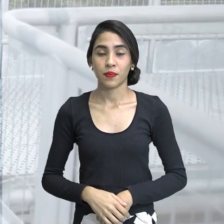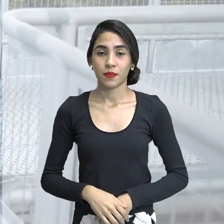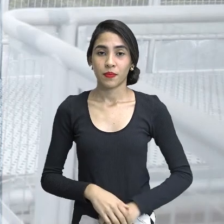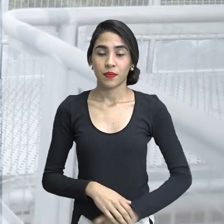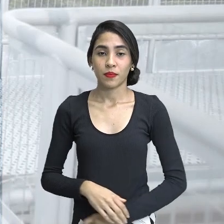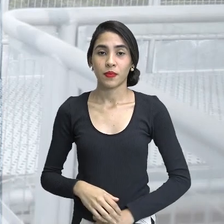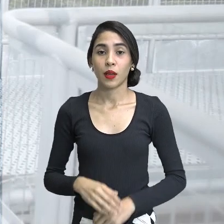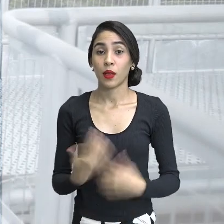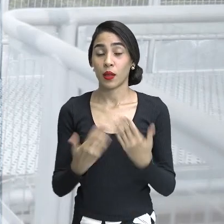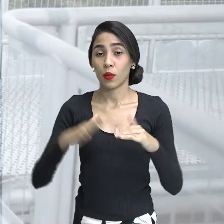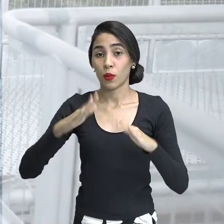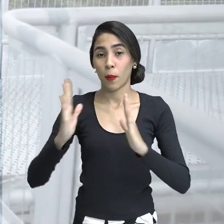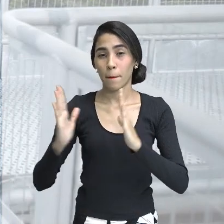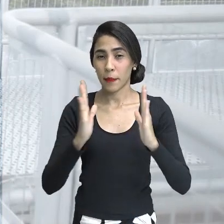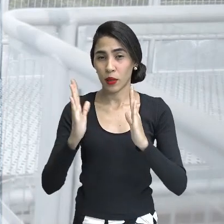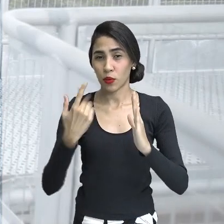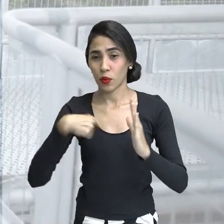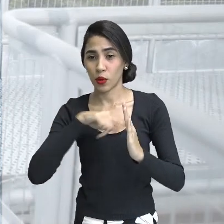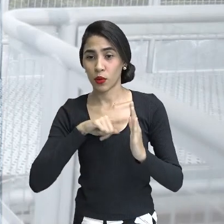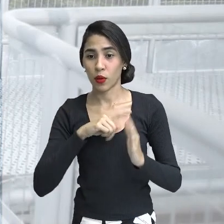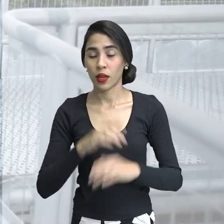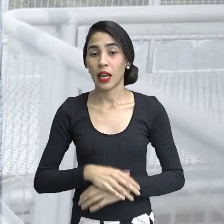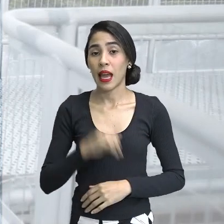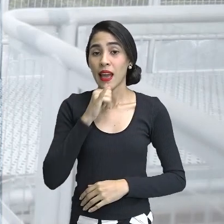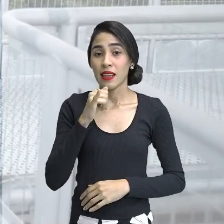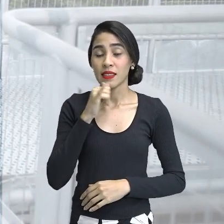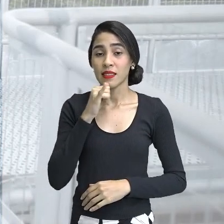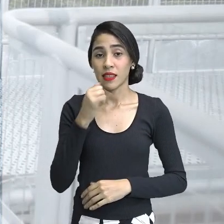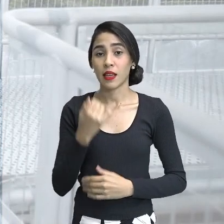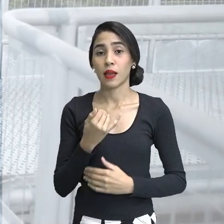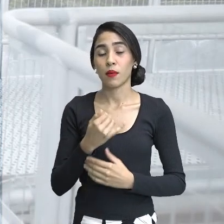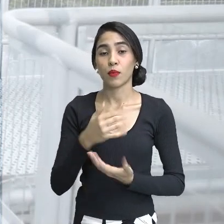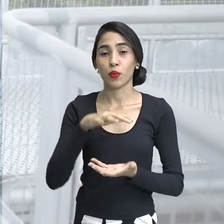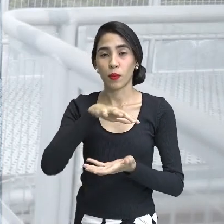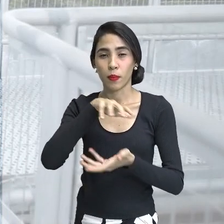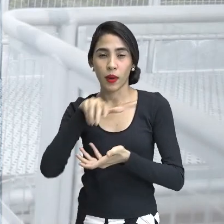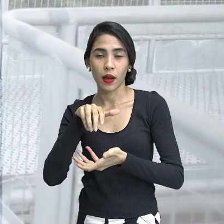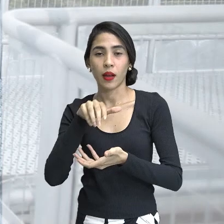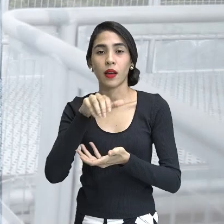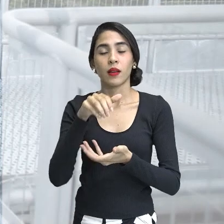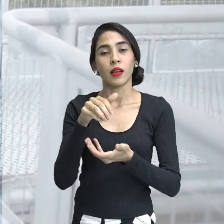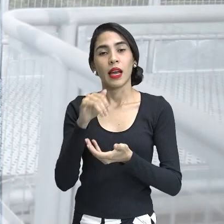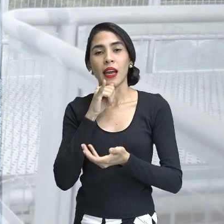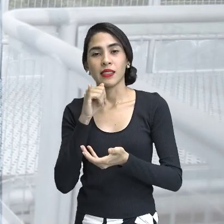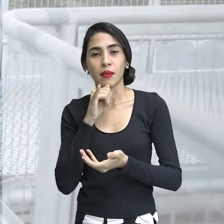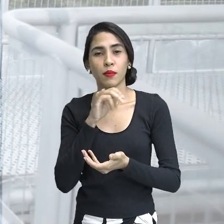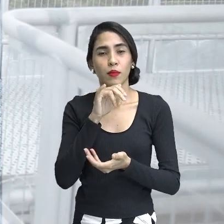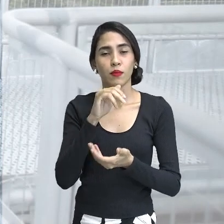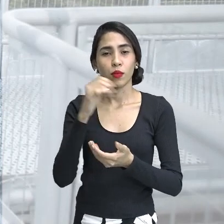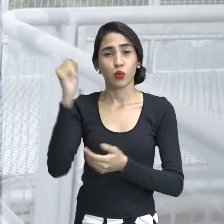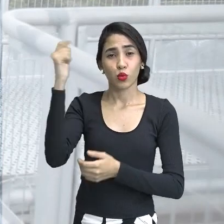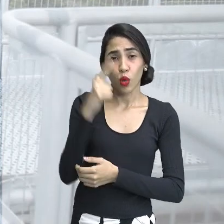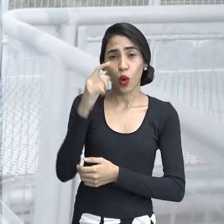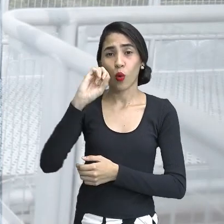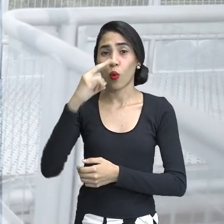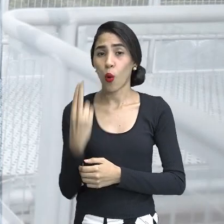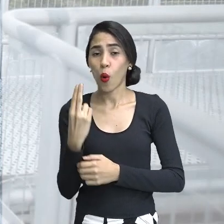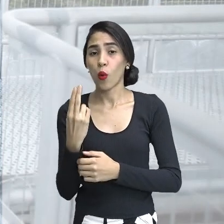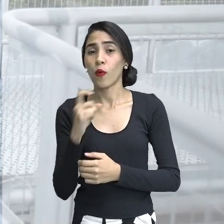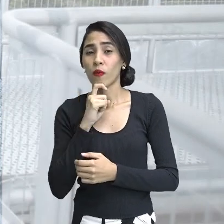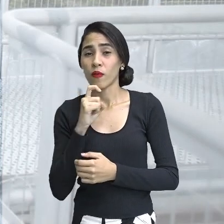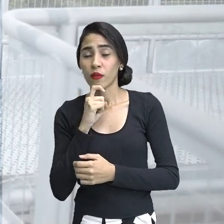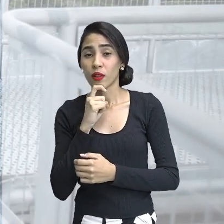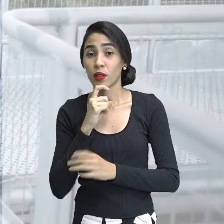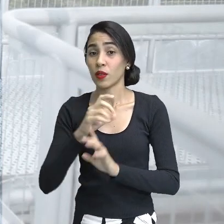do período que estivermos, né? Se for no hemisfério norte, verão, no hemisfério sul, inverno, tudo isso acaba influenciando,